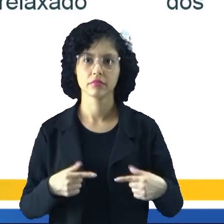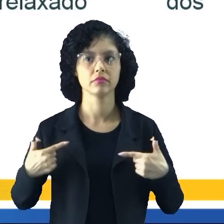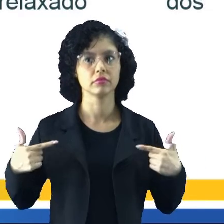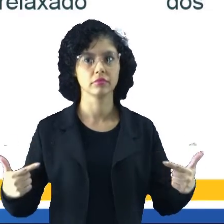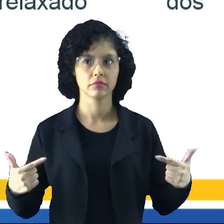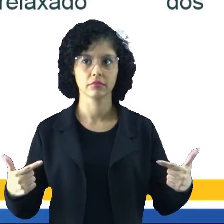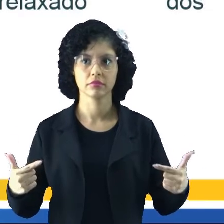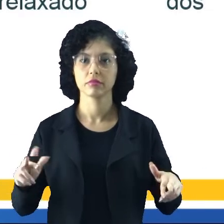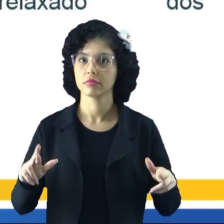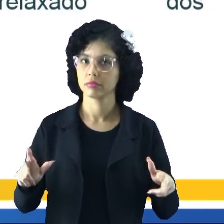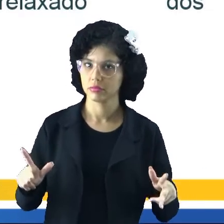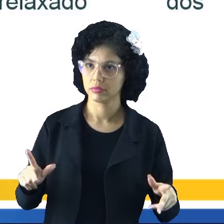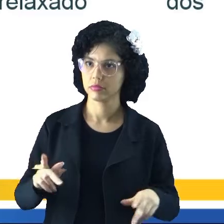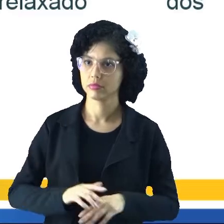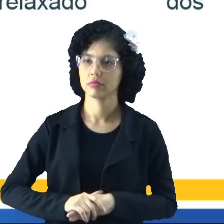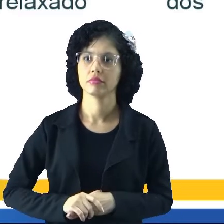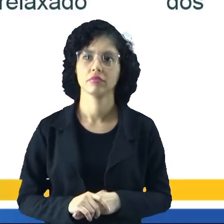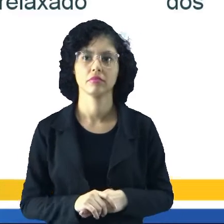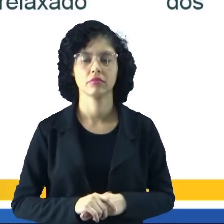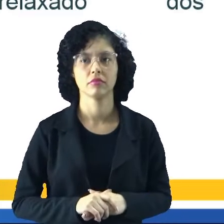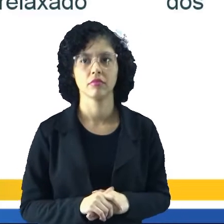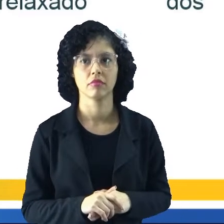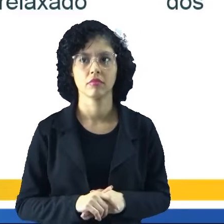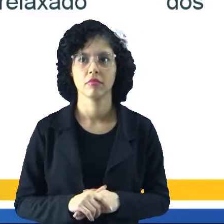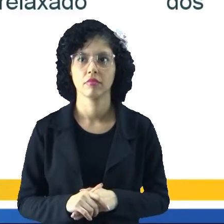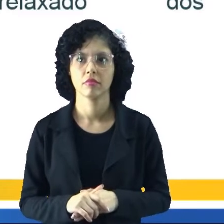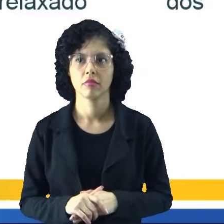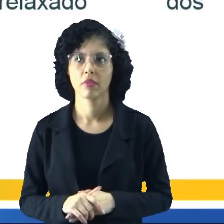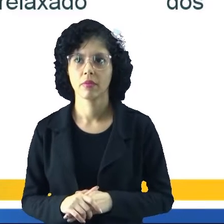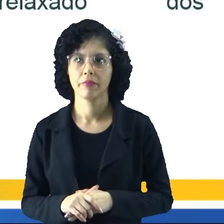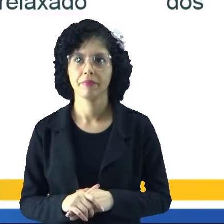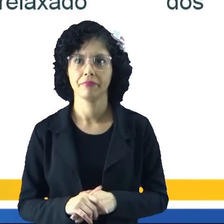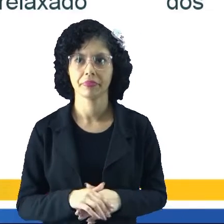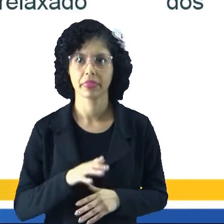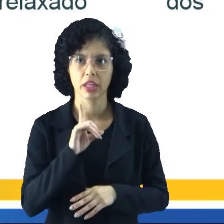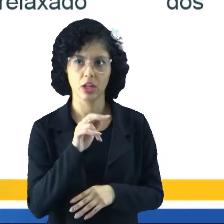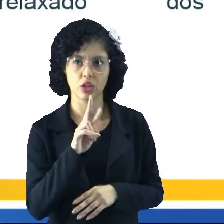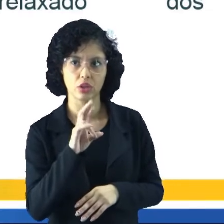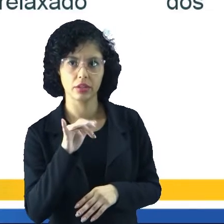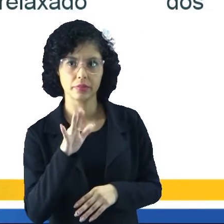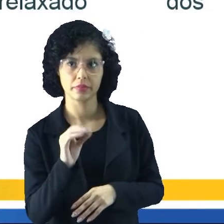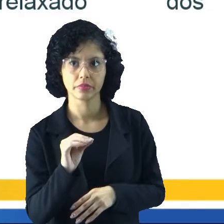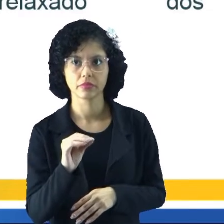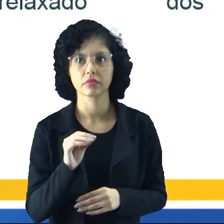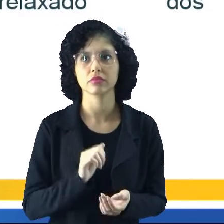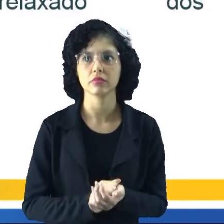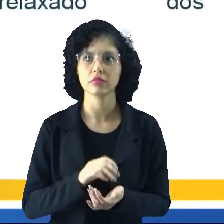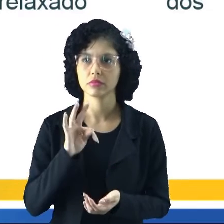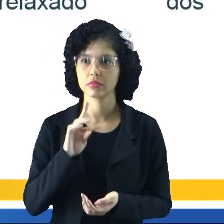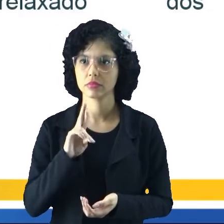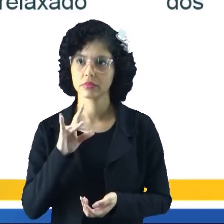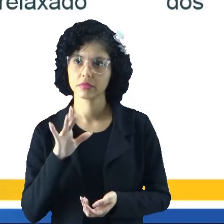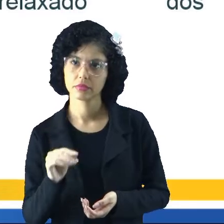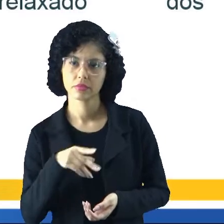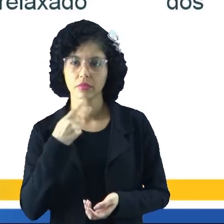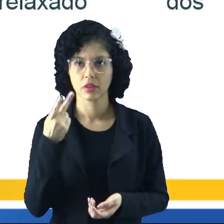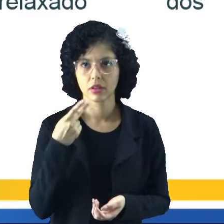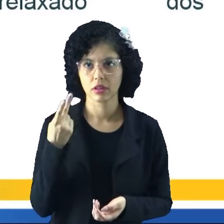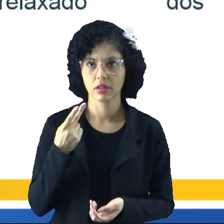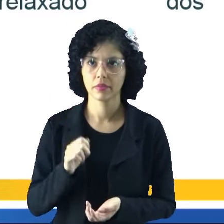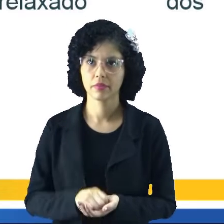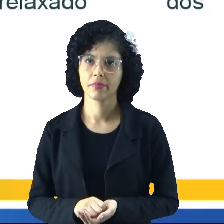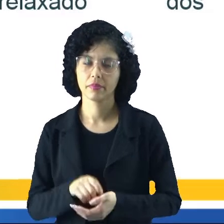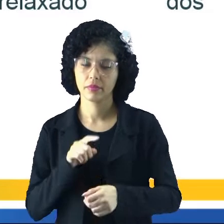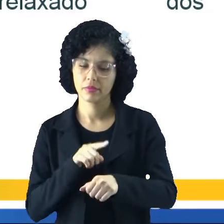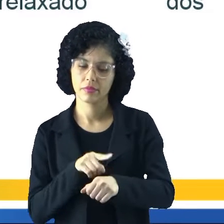aí. D, deslocamento temporal do comentário lateral. Esse comentário lateral é aquele ali que remete